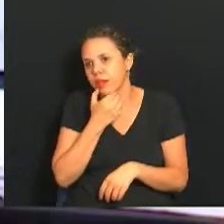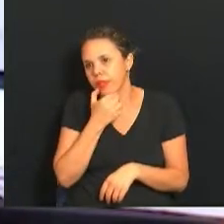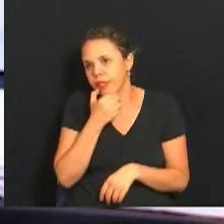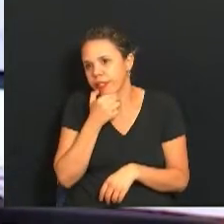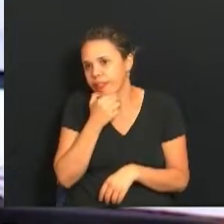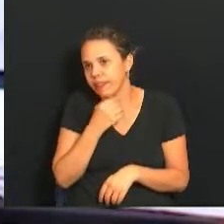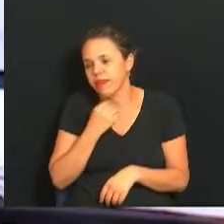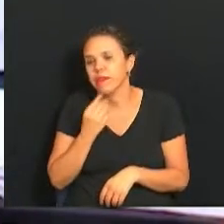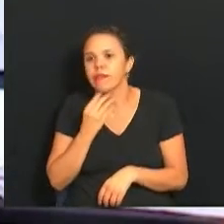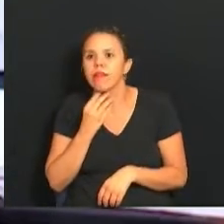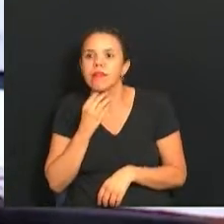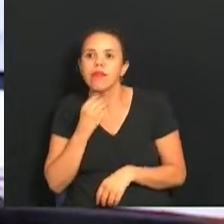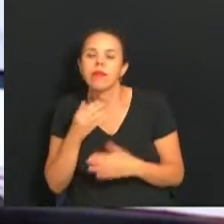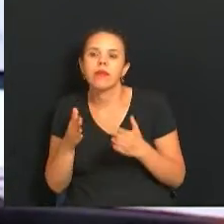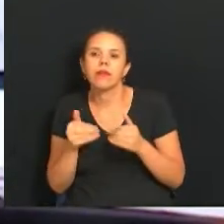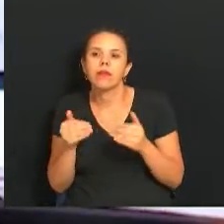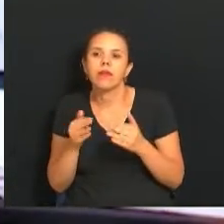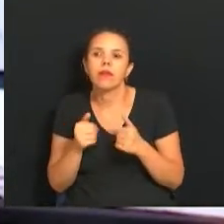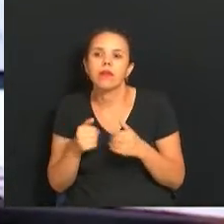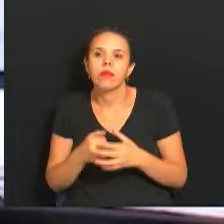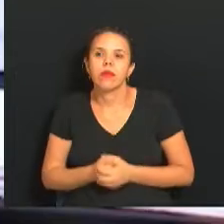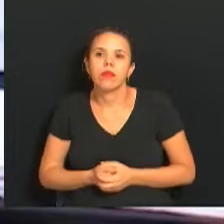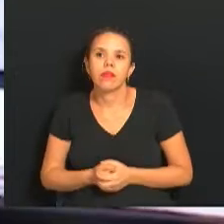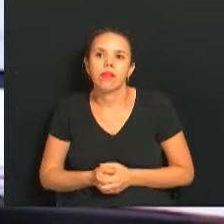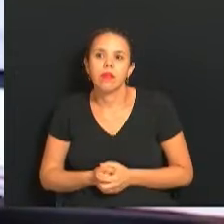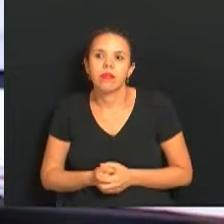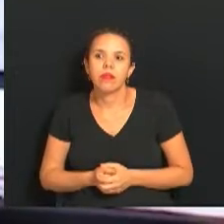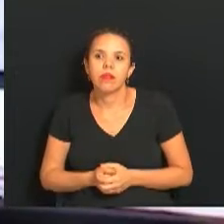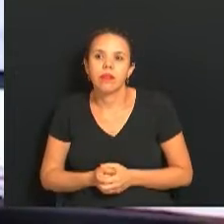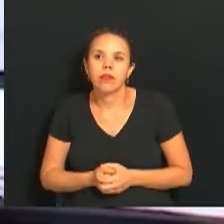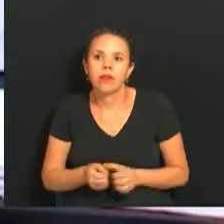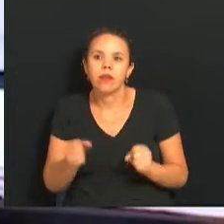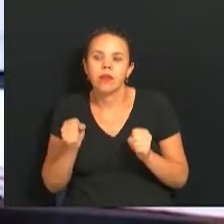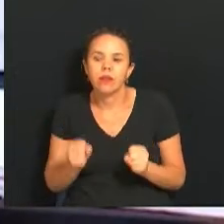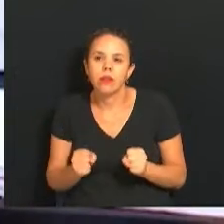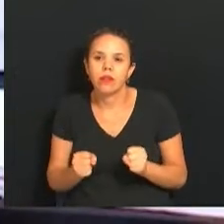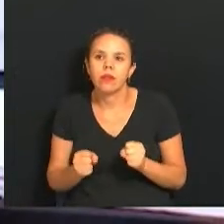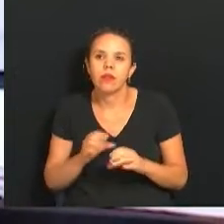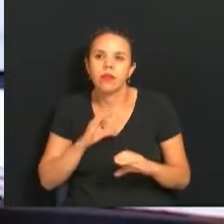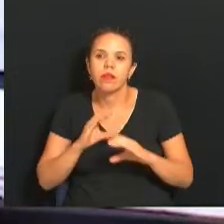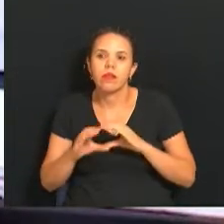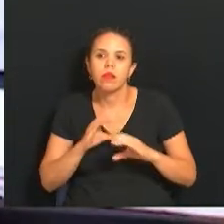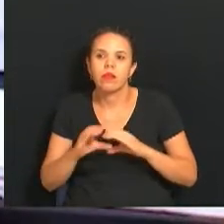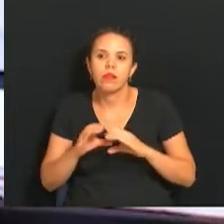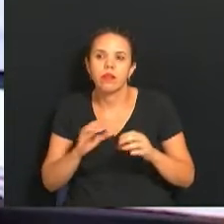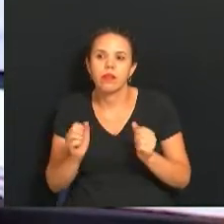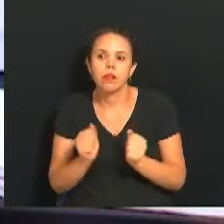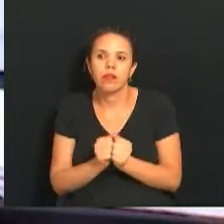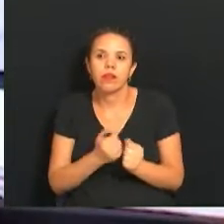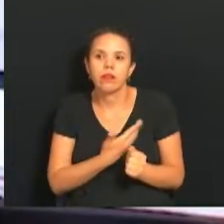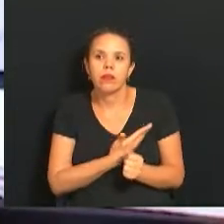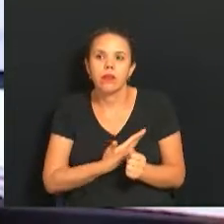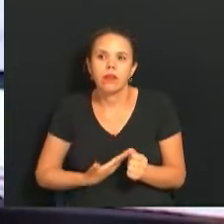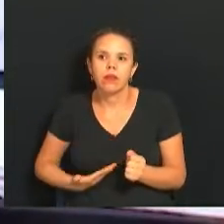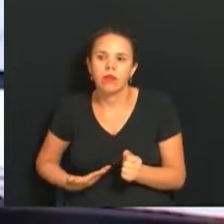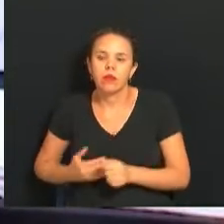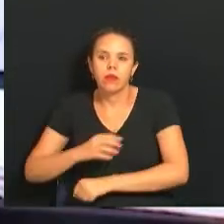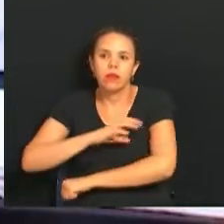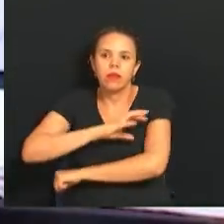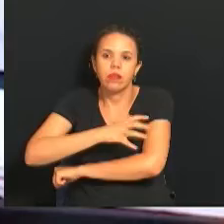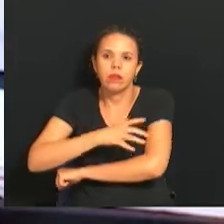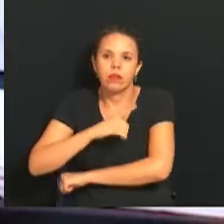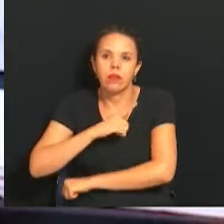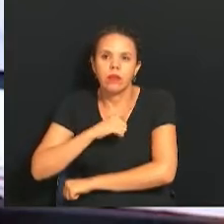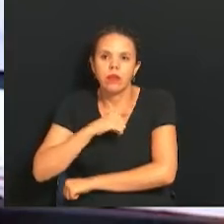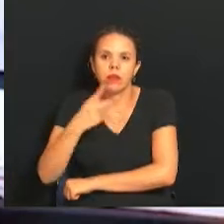moradores. Eles solicitaram, inclusive, que a gente pudesse intermediar junto à prefeitura a instalação de uma praça que tem lá,